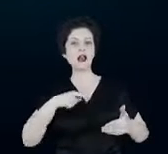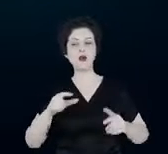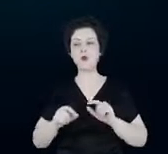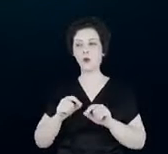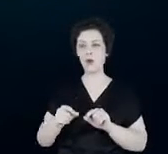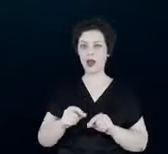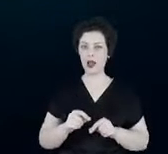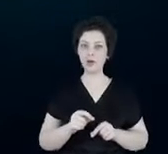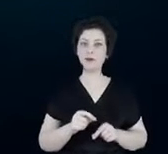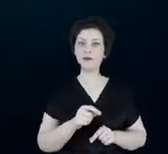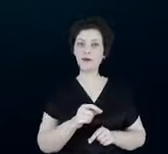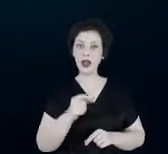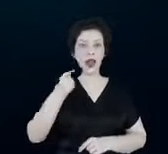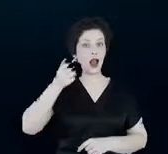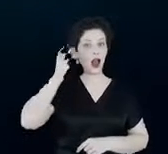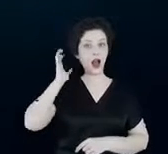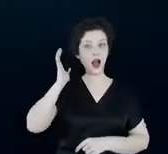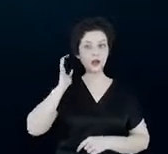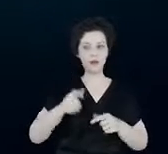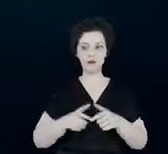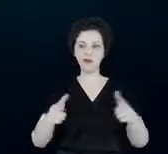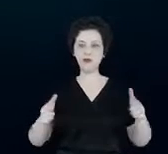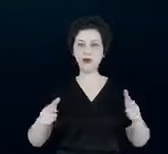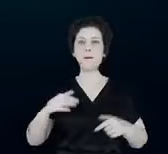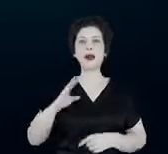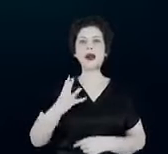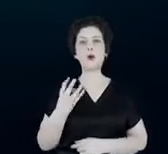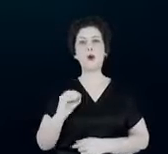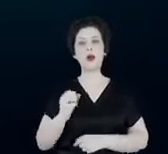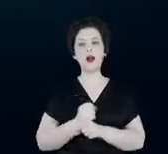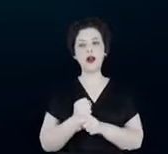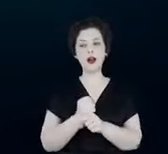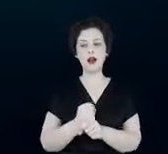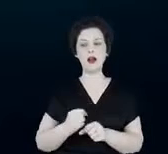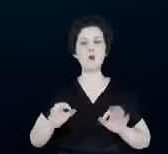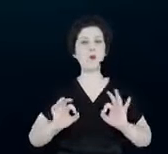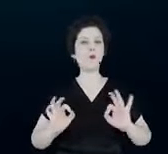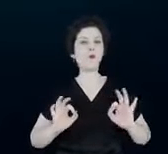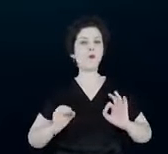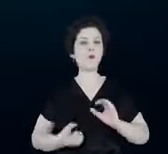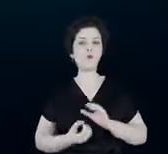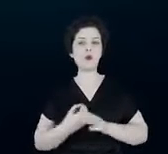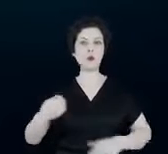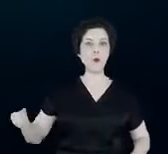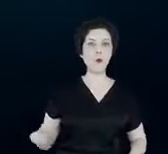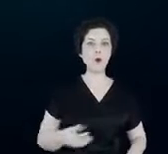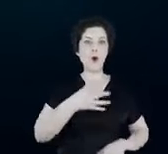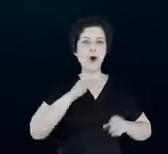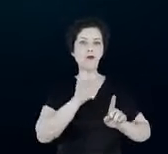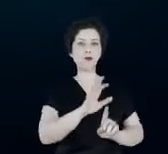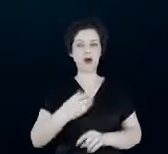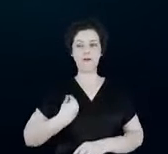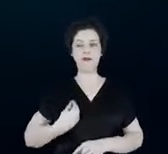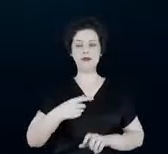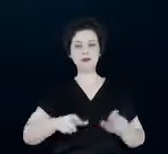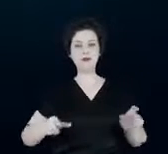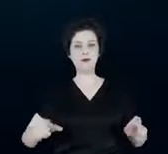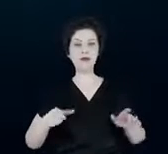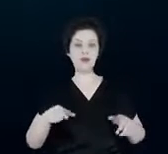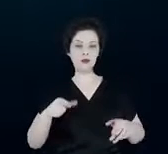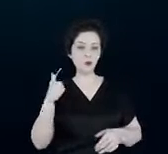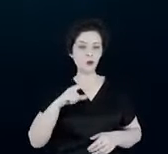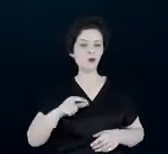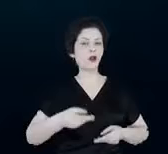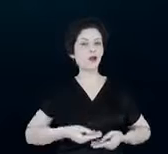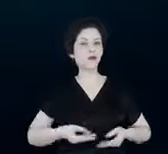sido o rádio né então antes mais de 40 anos em Inovar então também o mas você é muito difícil é que a gente conseguiu trazer muita